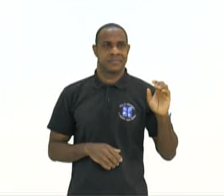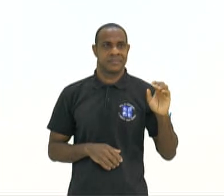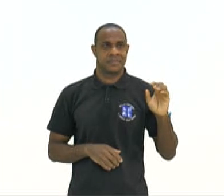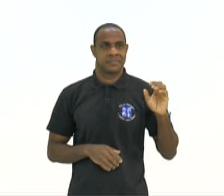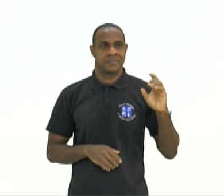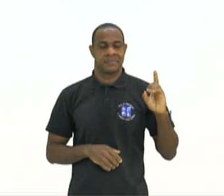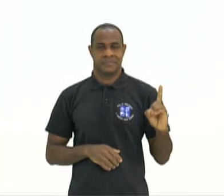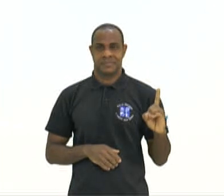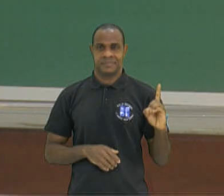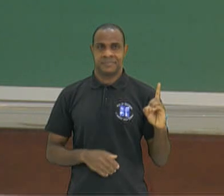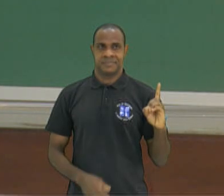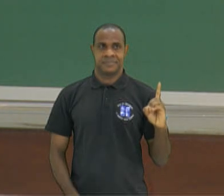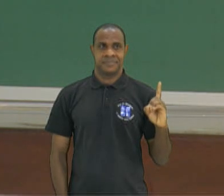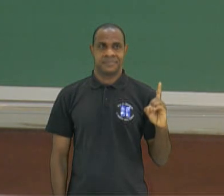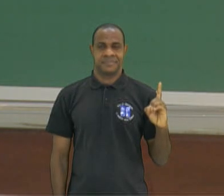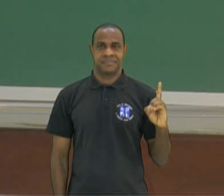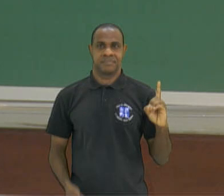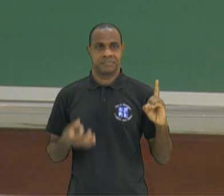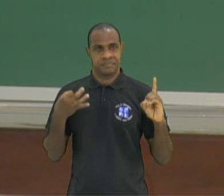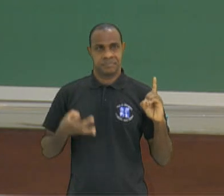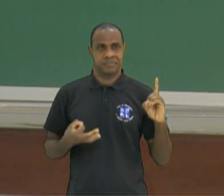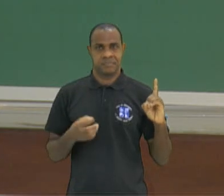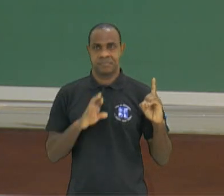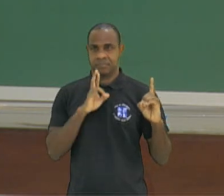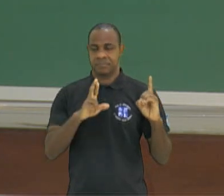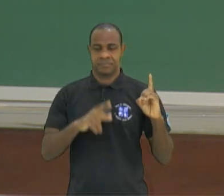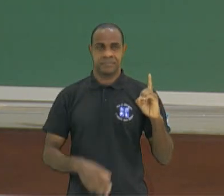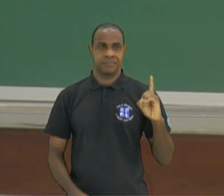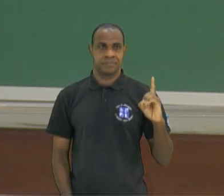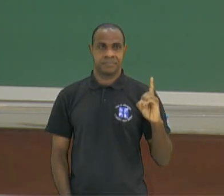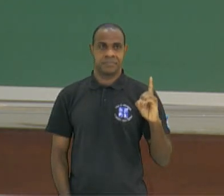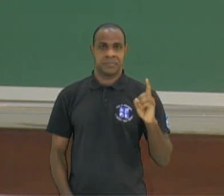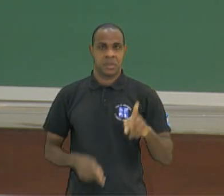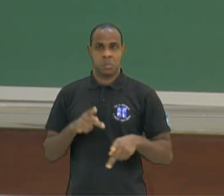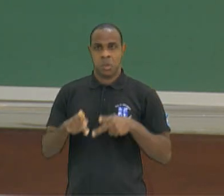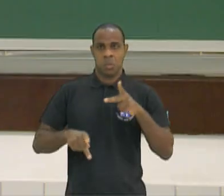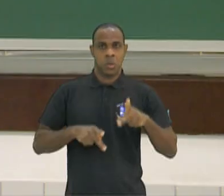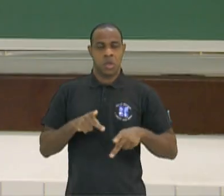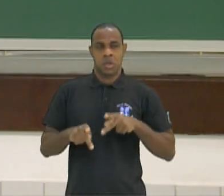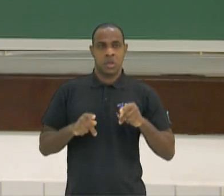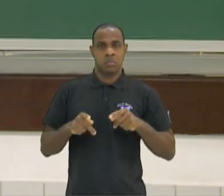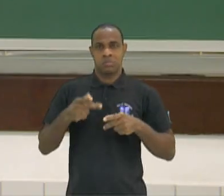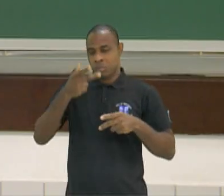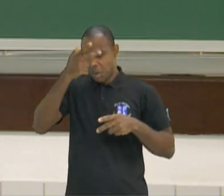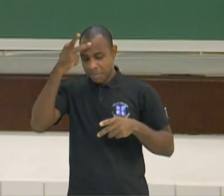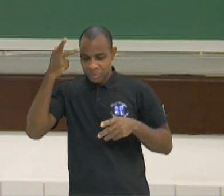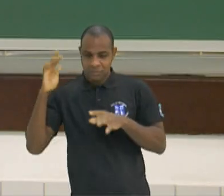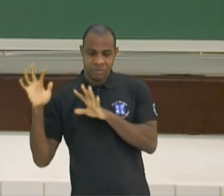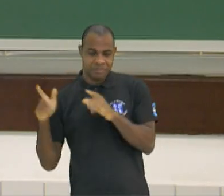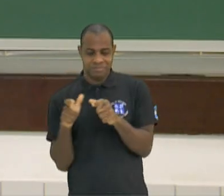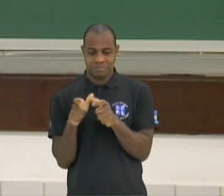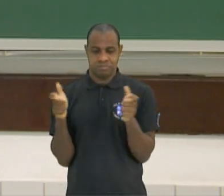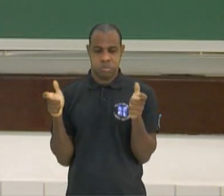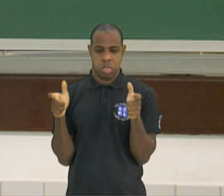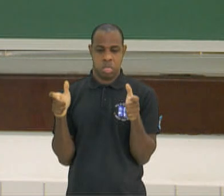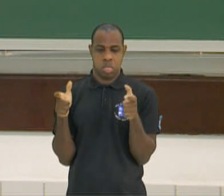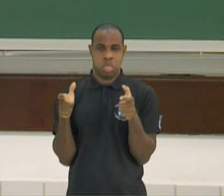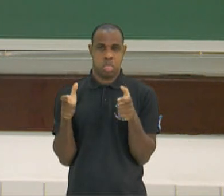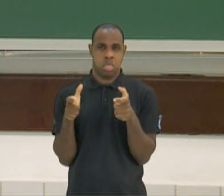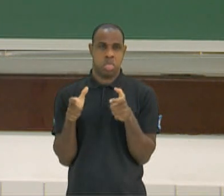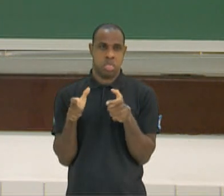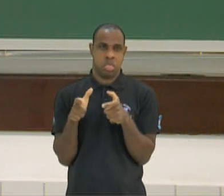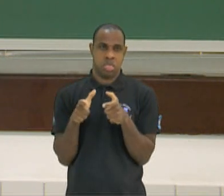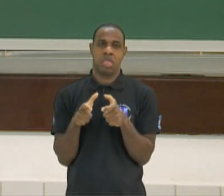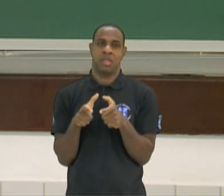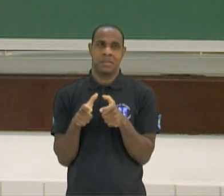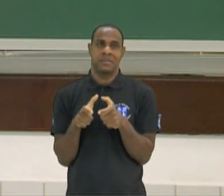much lower than the others MMORPGs. A popularidade dele foi diminuindo ao longo em relação aos